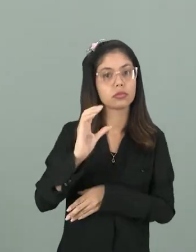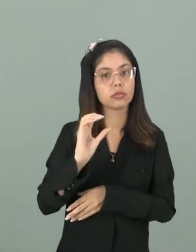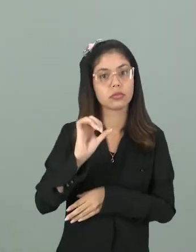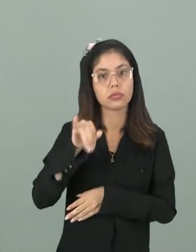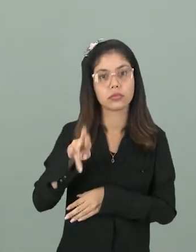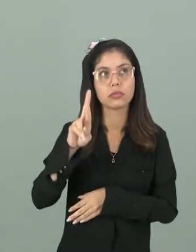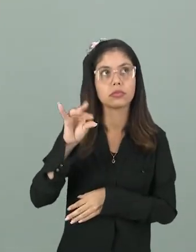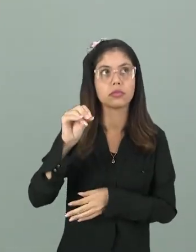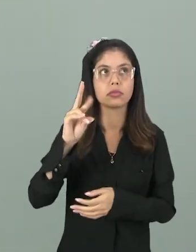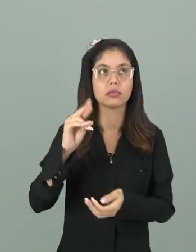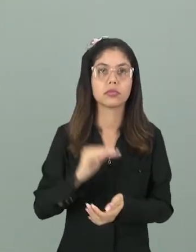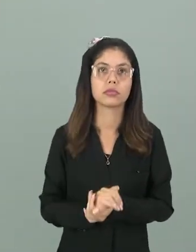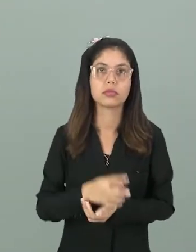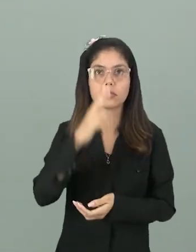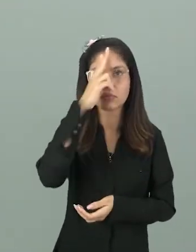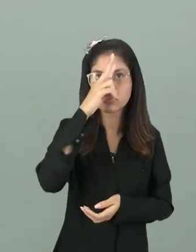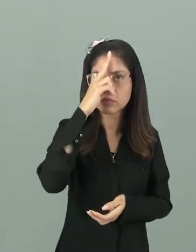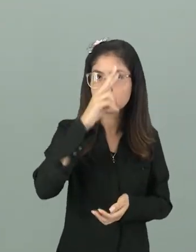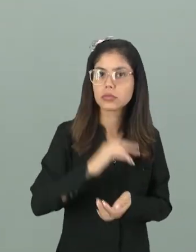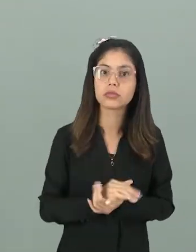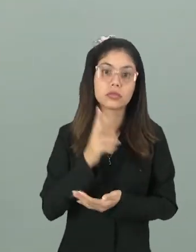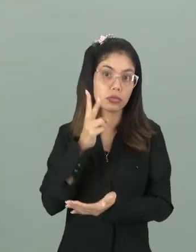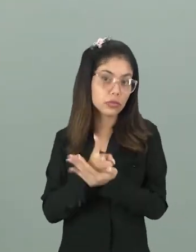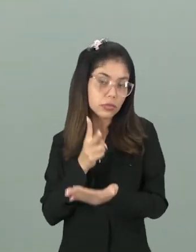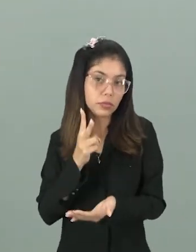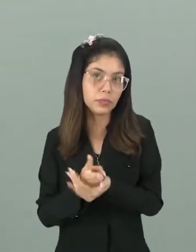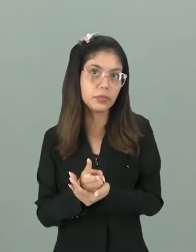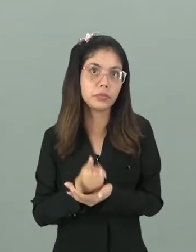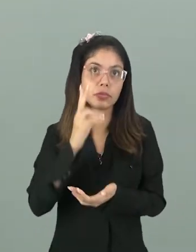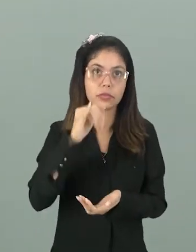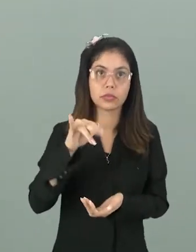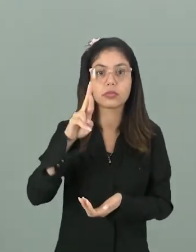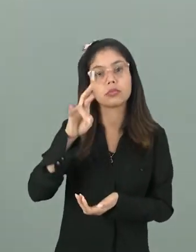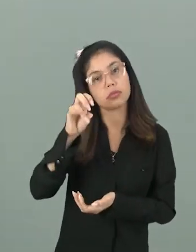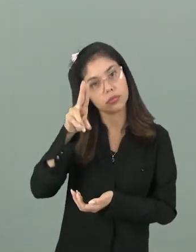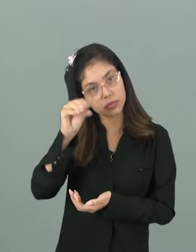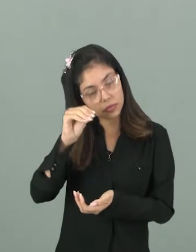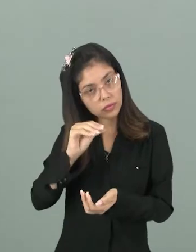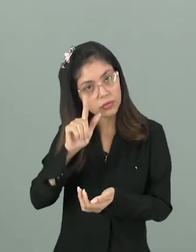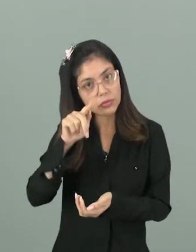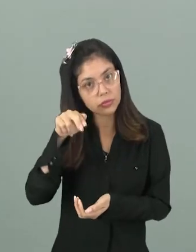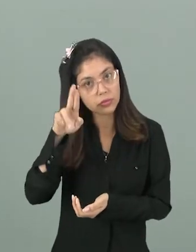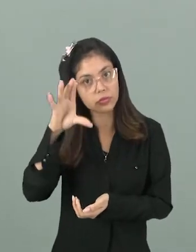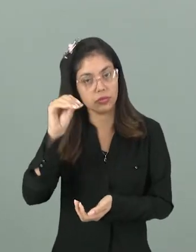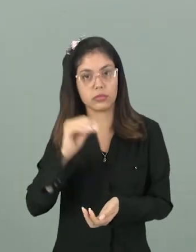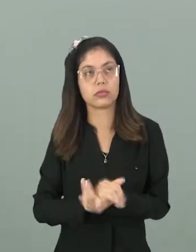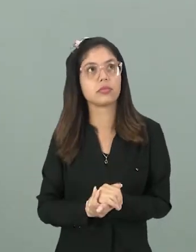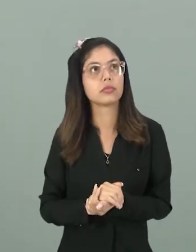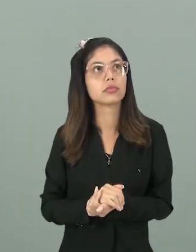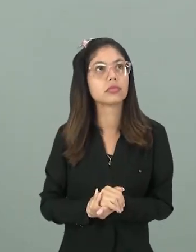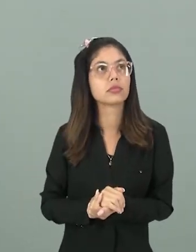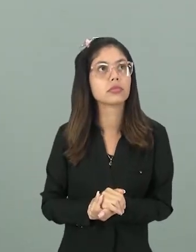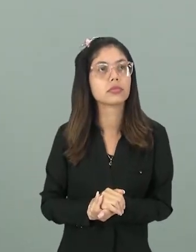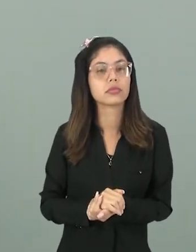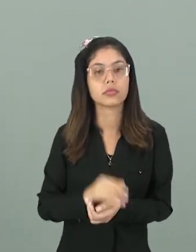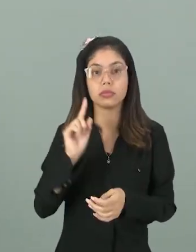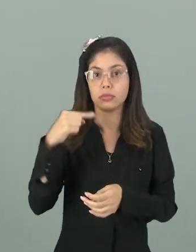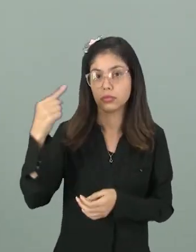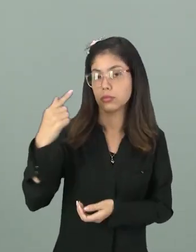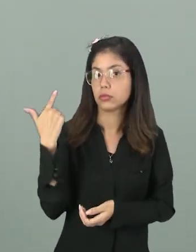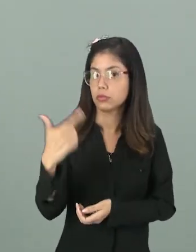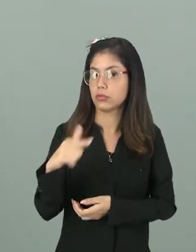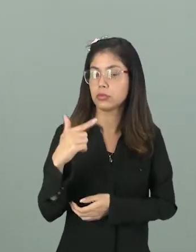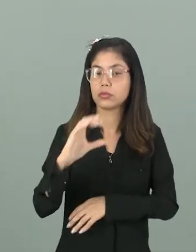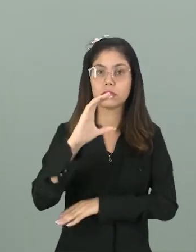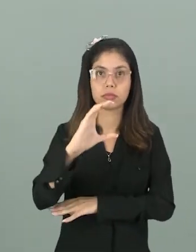compostos inorgânicos. Lembra que nem sempre o inorgânico, né, eu falei para vocês que os inorgânicos são aqueles que não